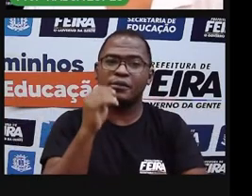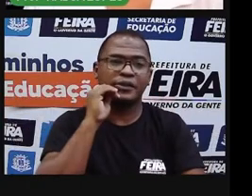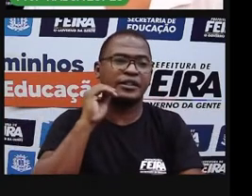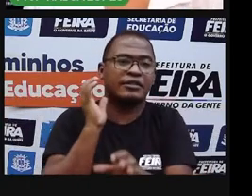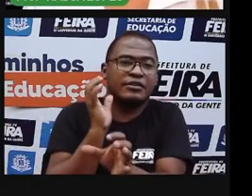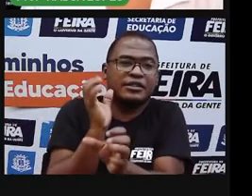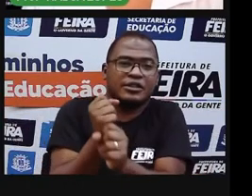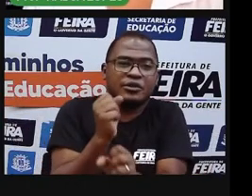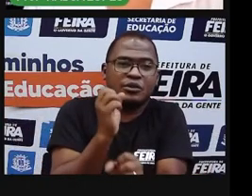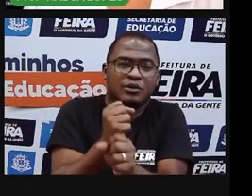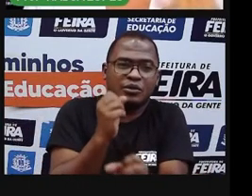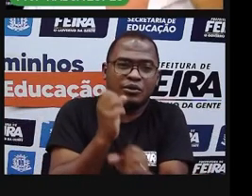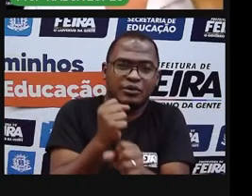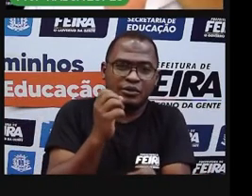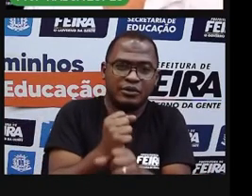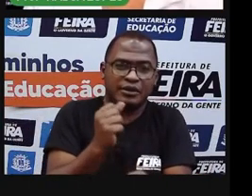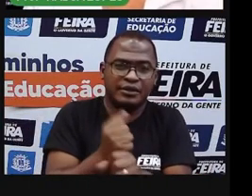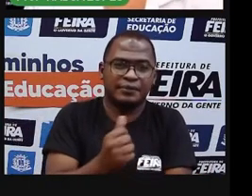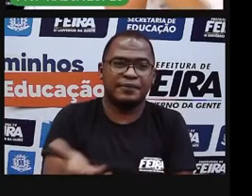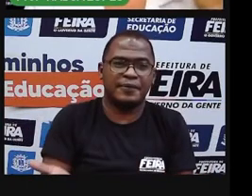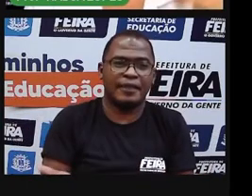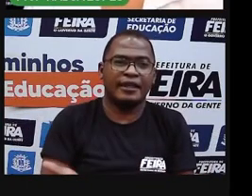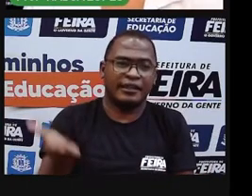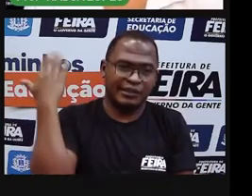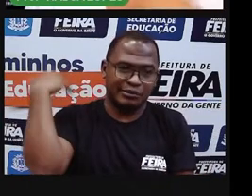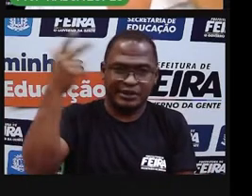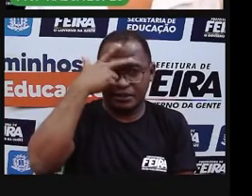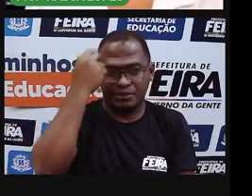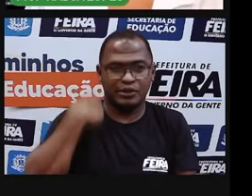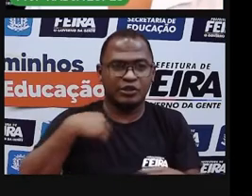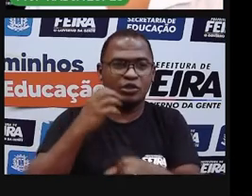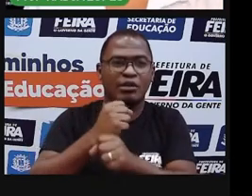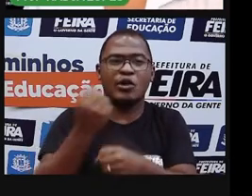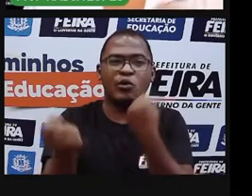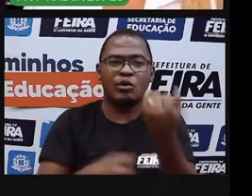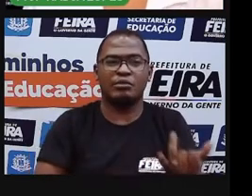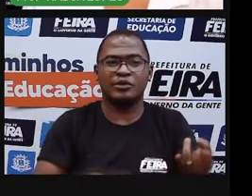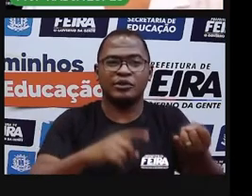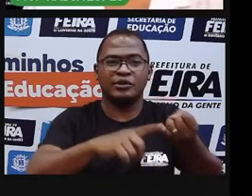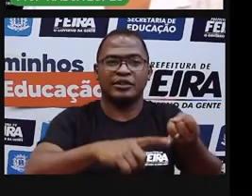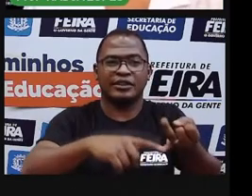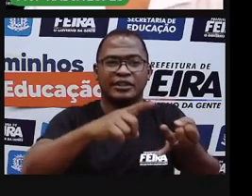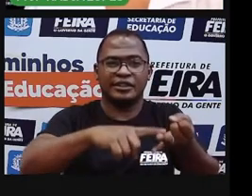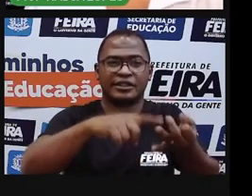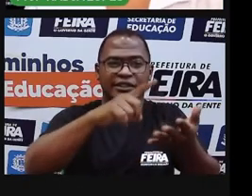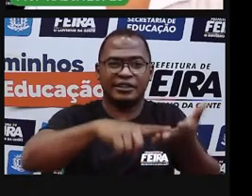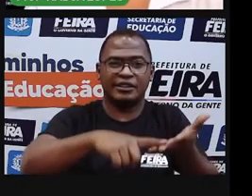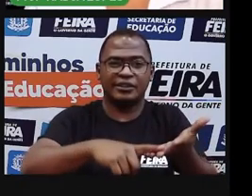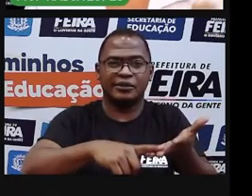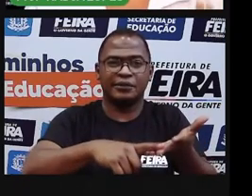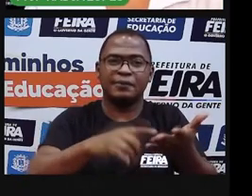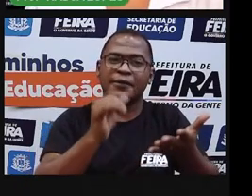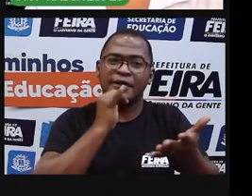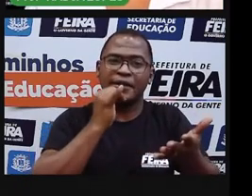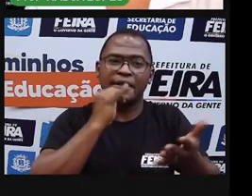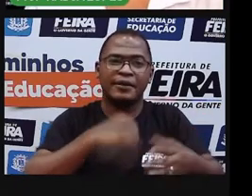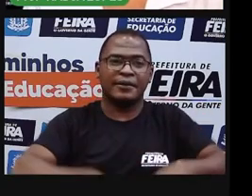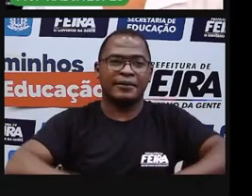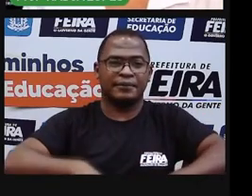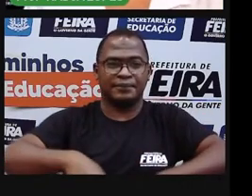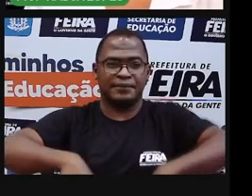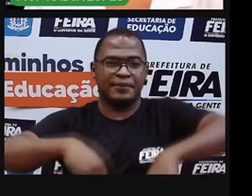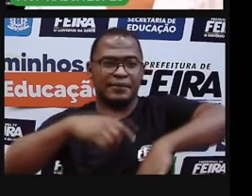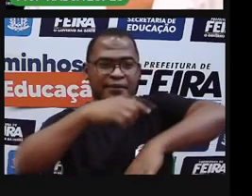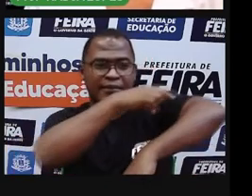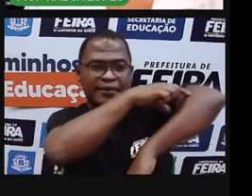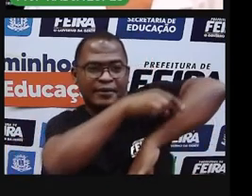termos da Humanidade para contar eles usavam dei-vos peras cordas marcas nos ossos os números surgiu